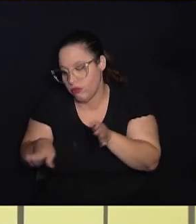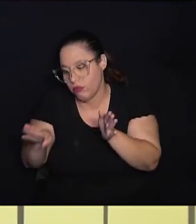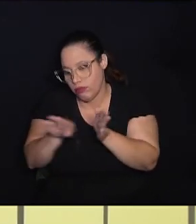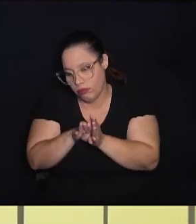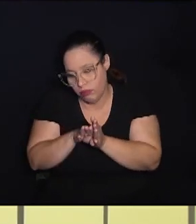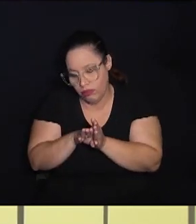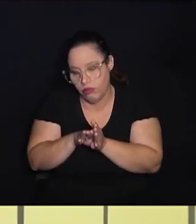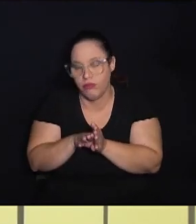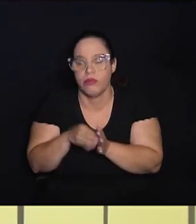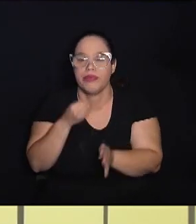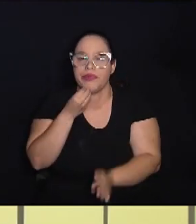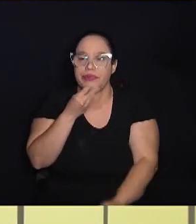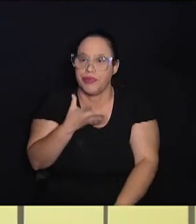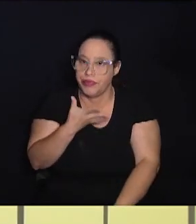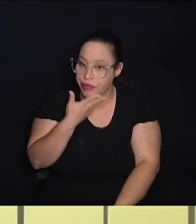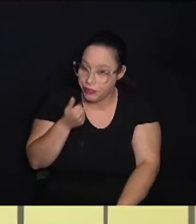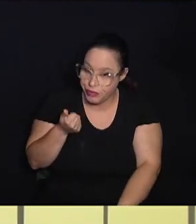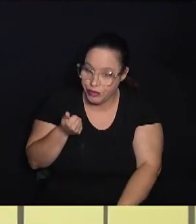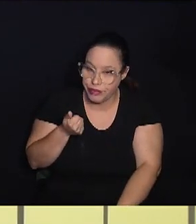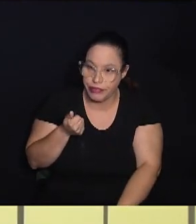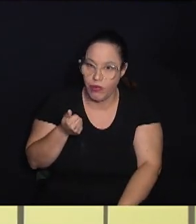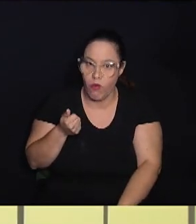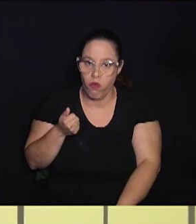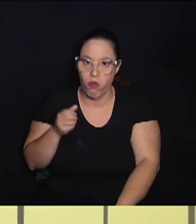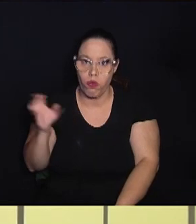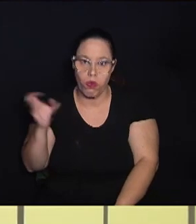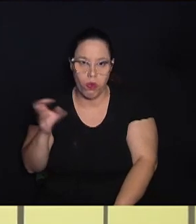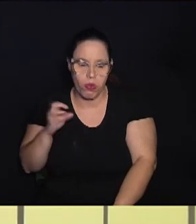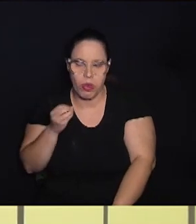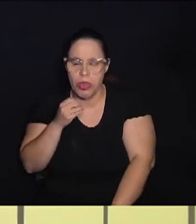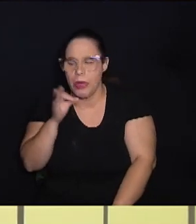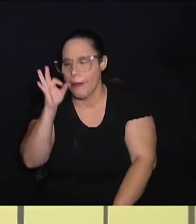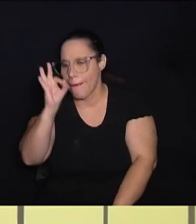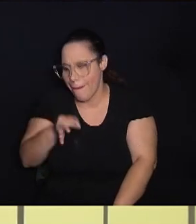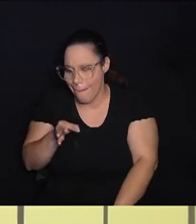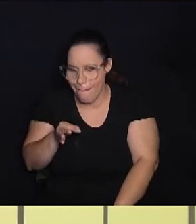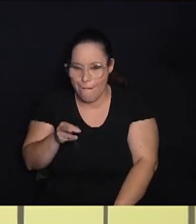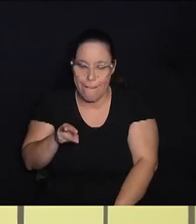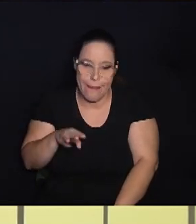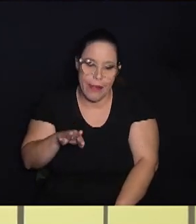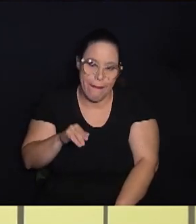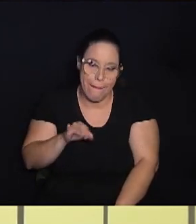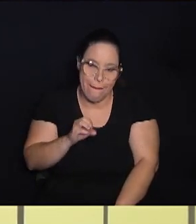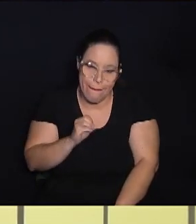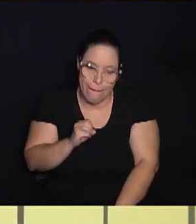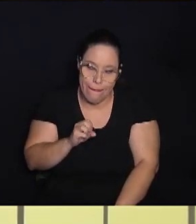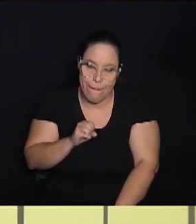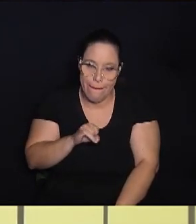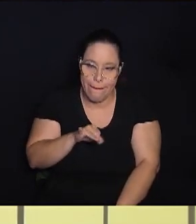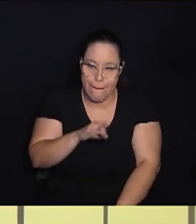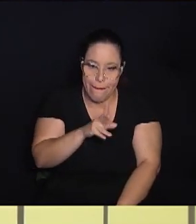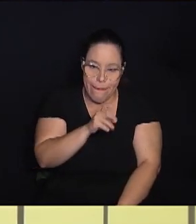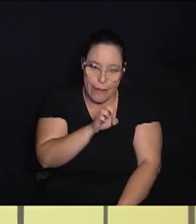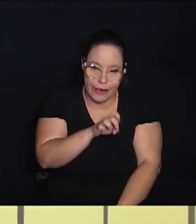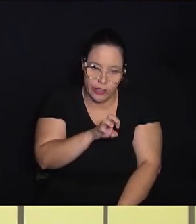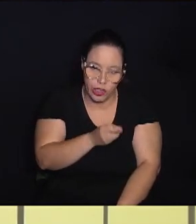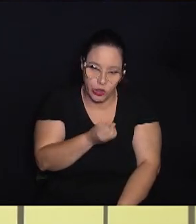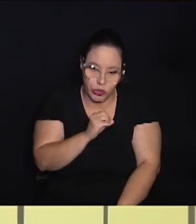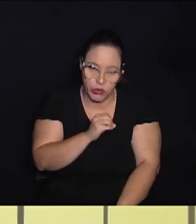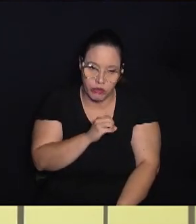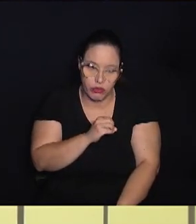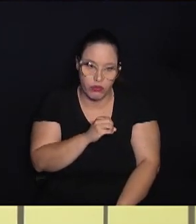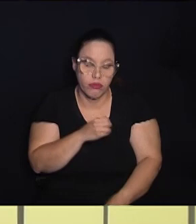mais efetiva e isso A ciência é perfeita para isso né o método científico isso a gente conta através do dos quadrinhos uma linguagem de